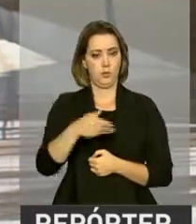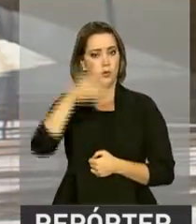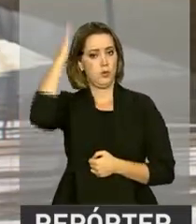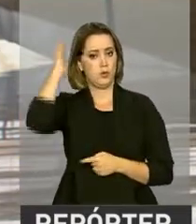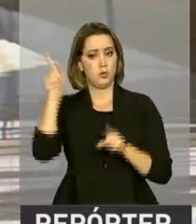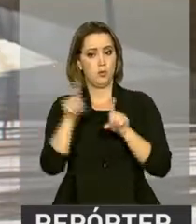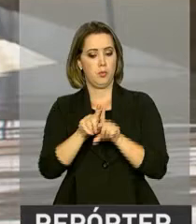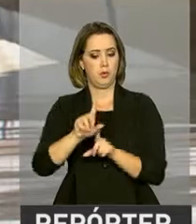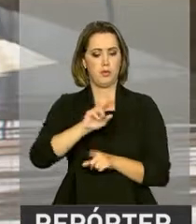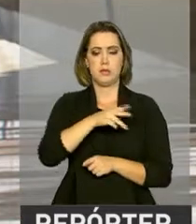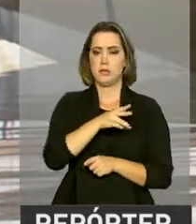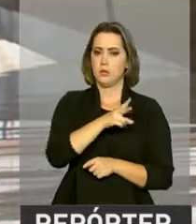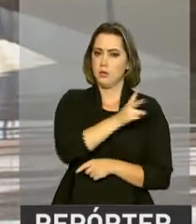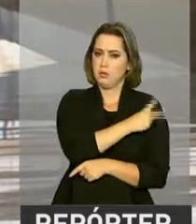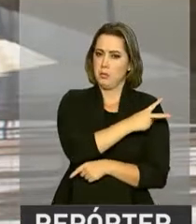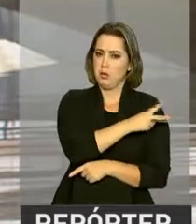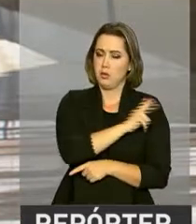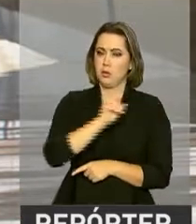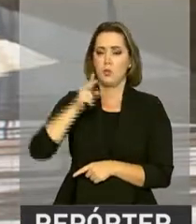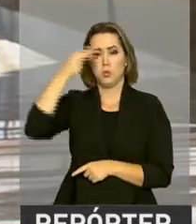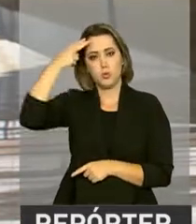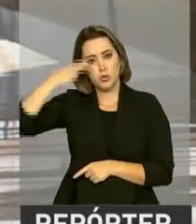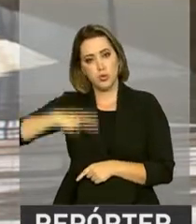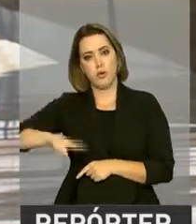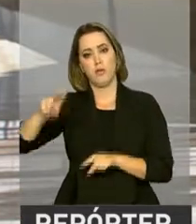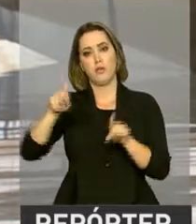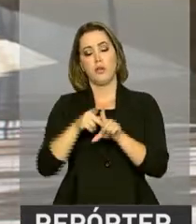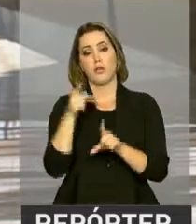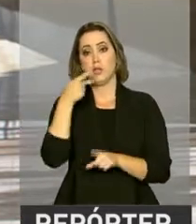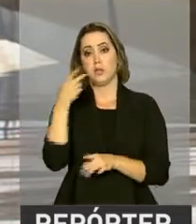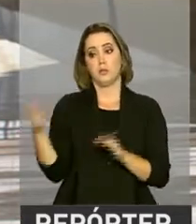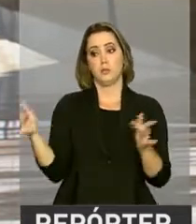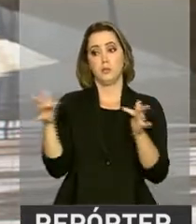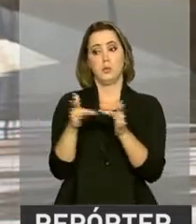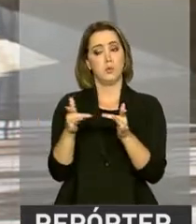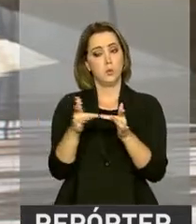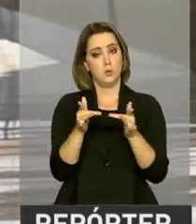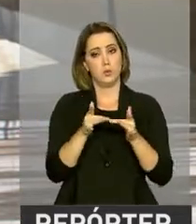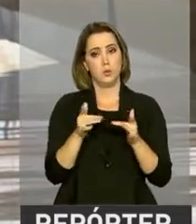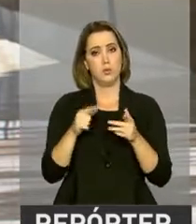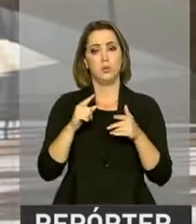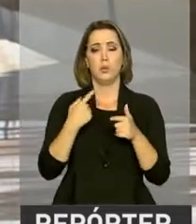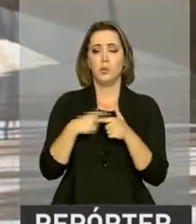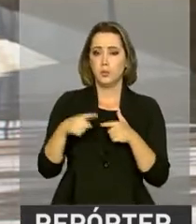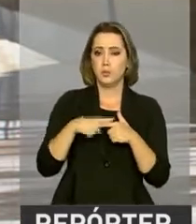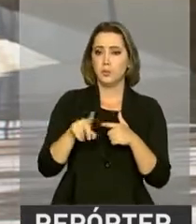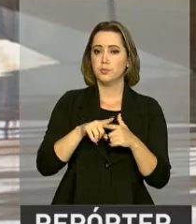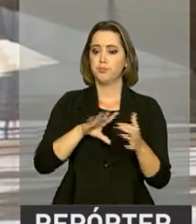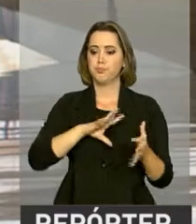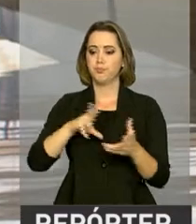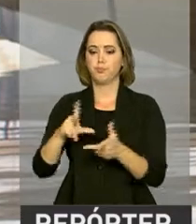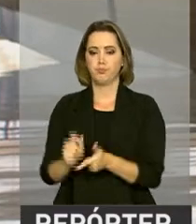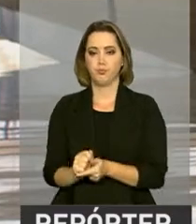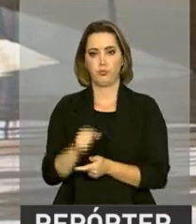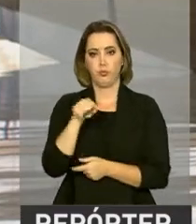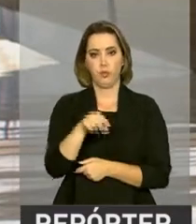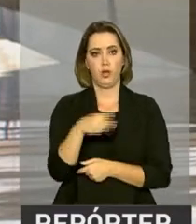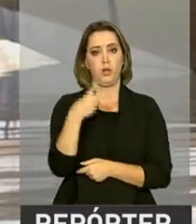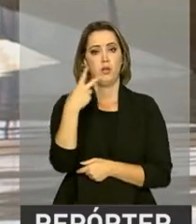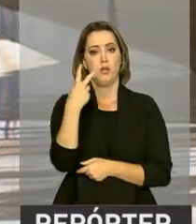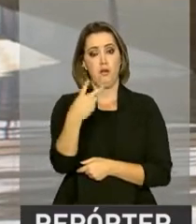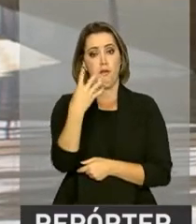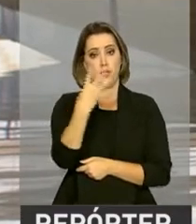espanhol também tratarão dos ter dos desafios da conjuntura internacional no na tarde do dia 24